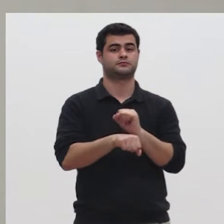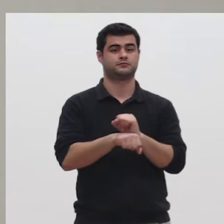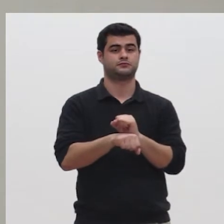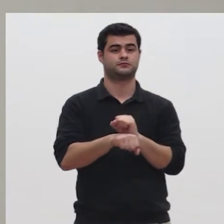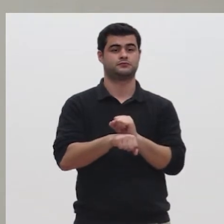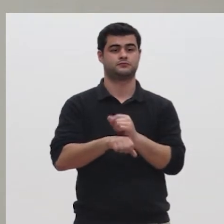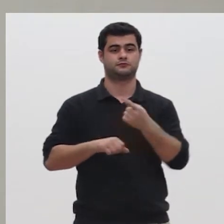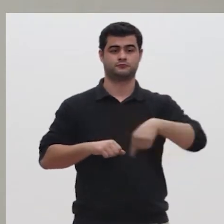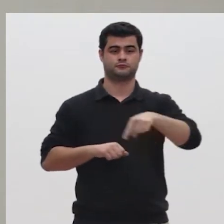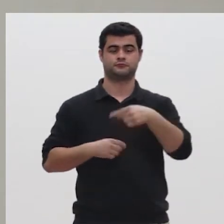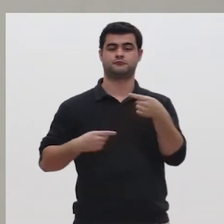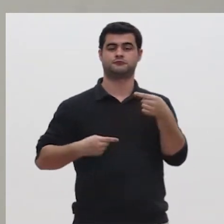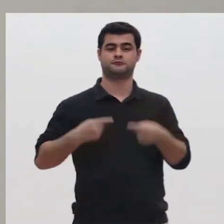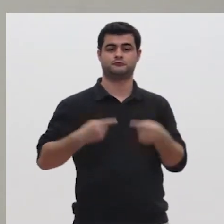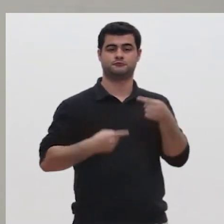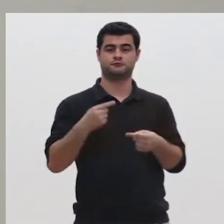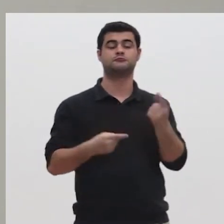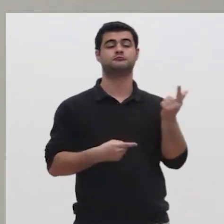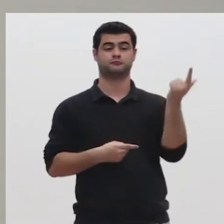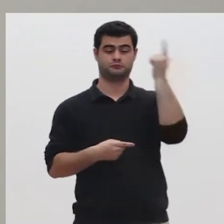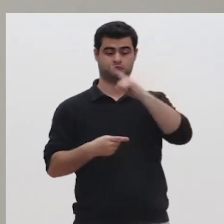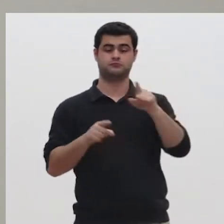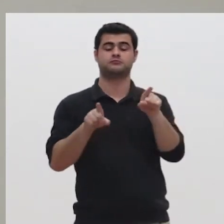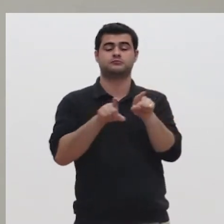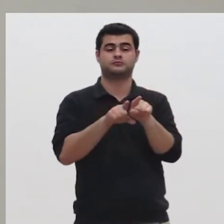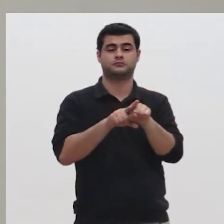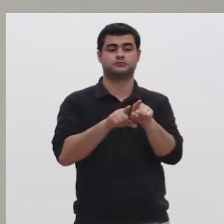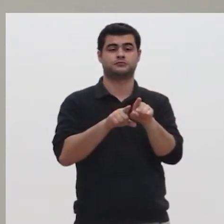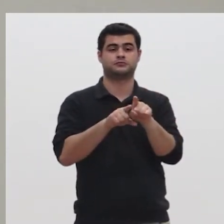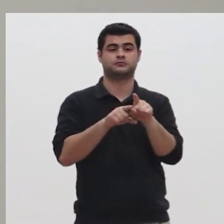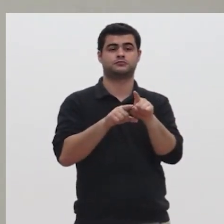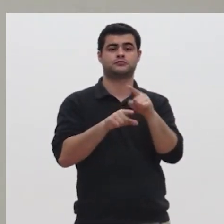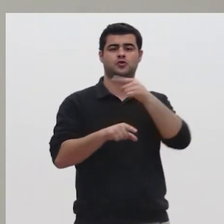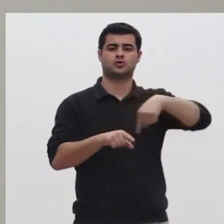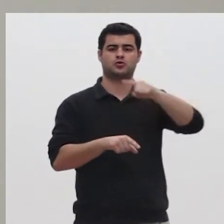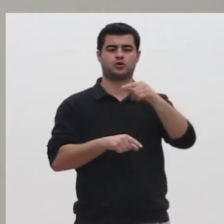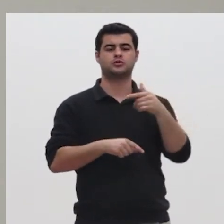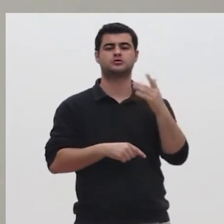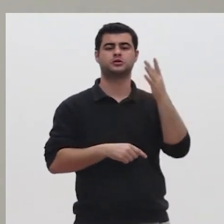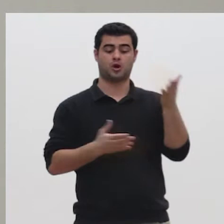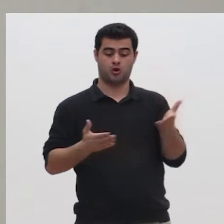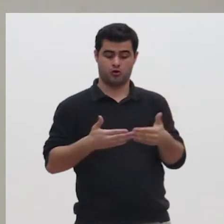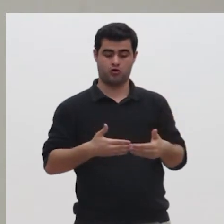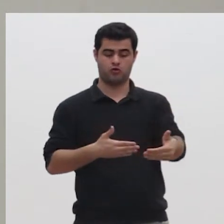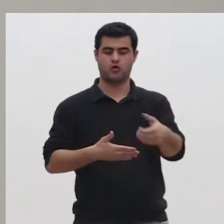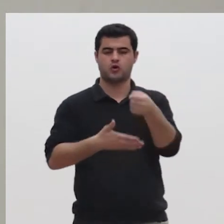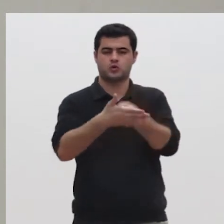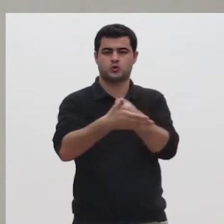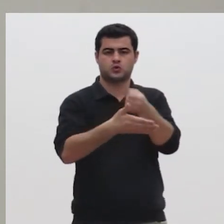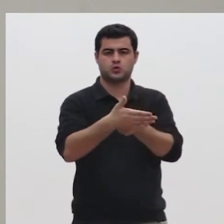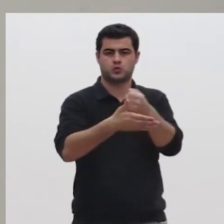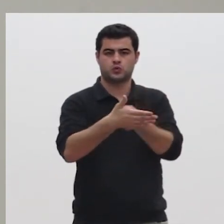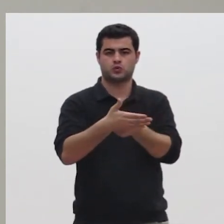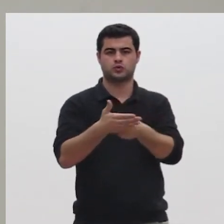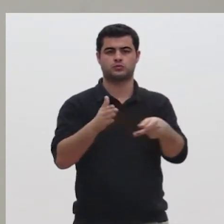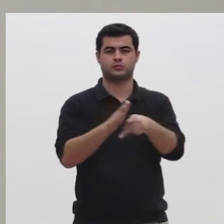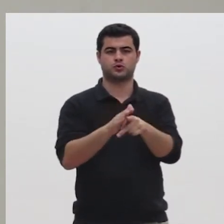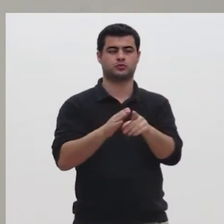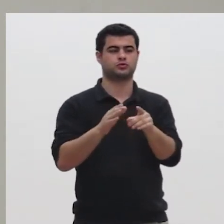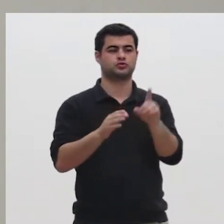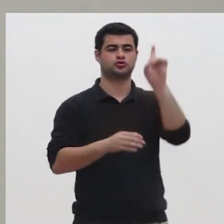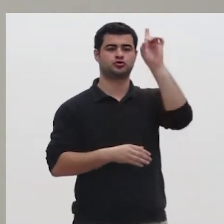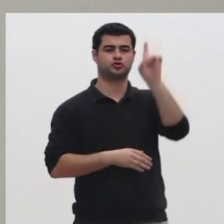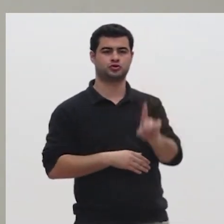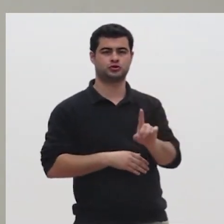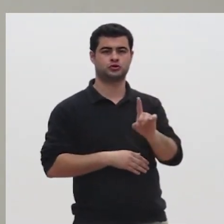que se faz para esse debate se faça também na luta que nós vamos enfrentar agora, pelos direitos dos trabalhadores